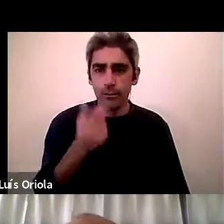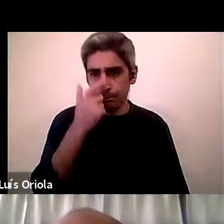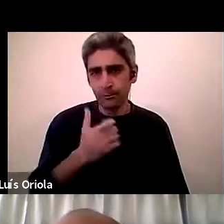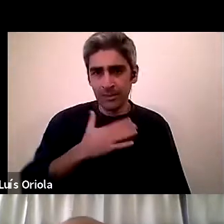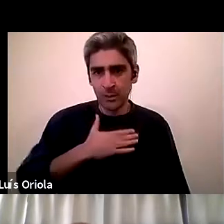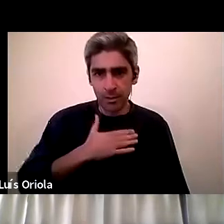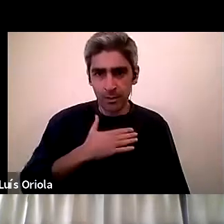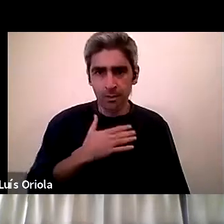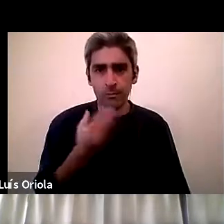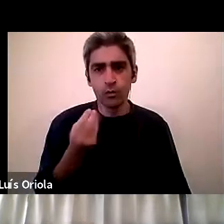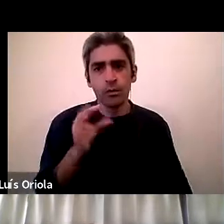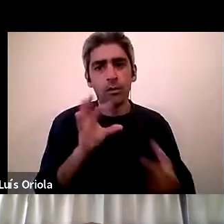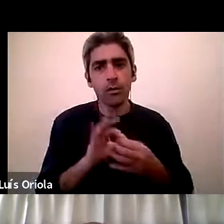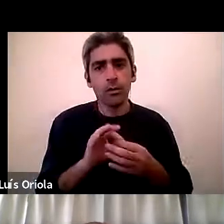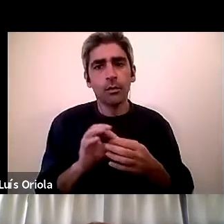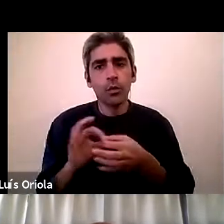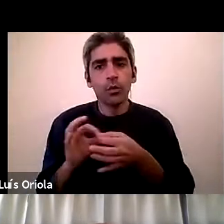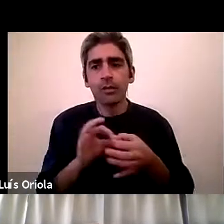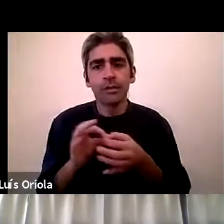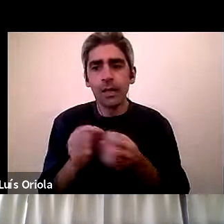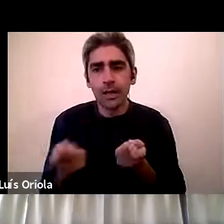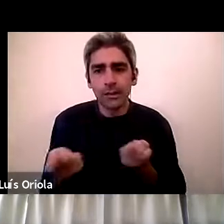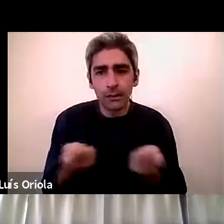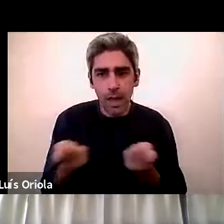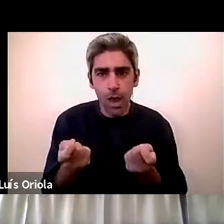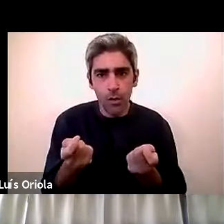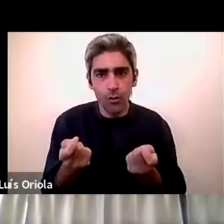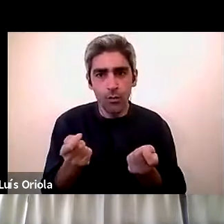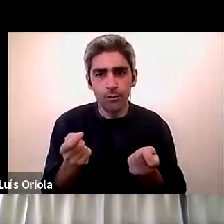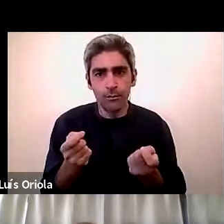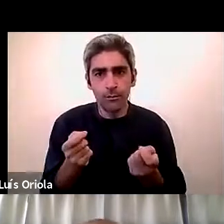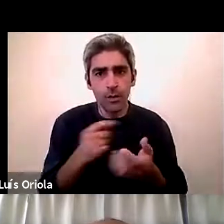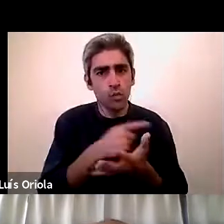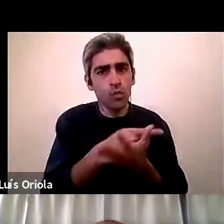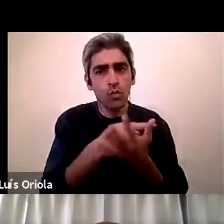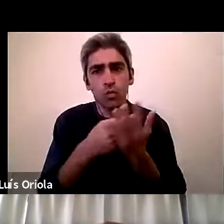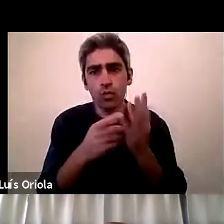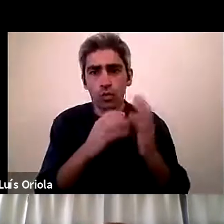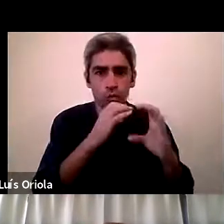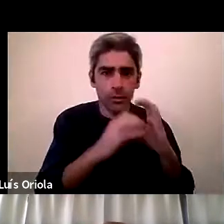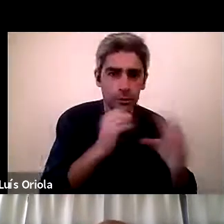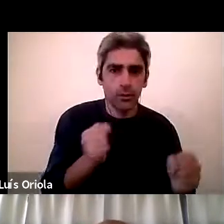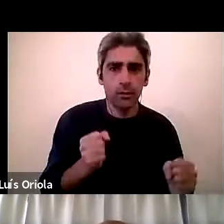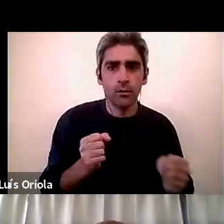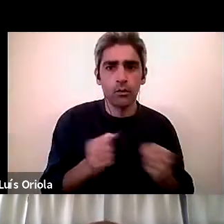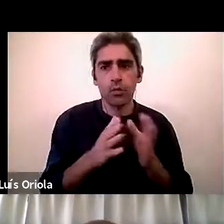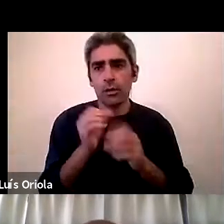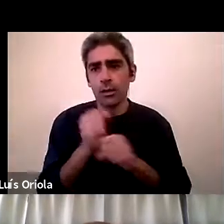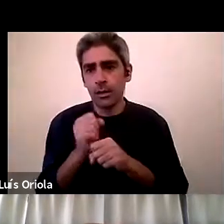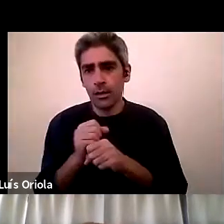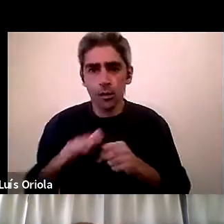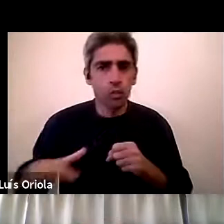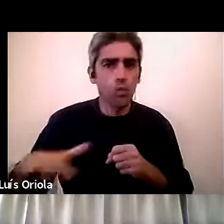pessoalmente, tem a ver muito com a conciliação. É transversal tanto à comunicação como a todo o trabalho